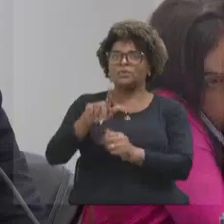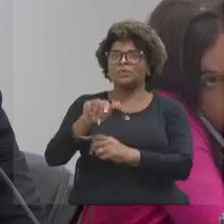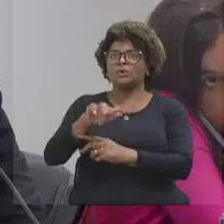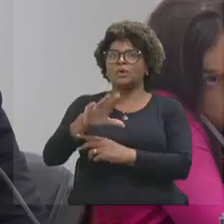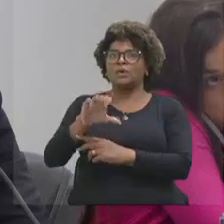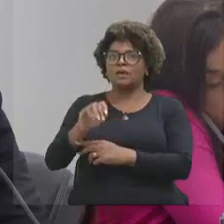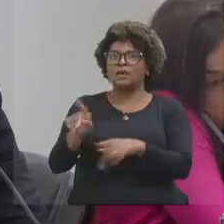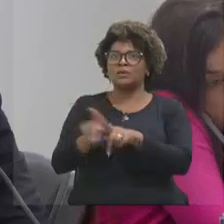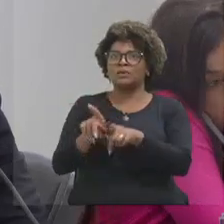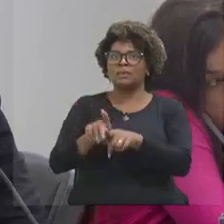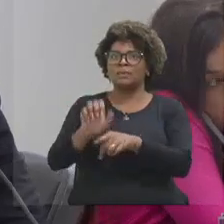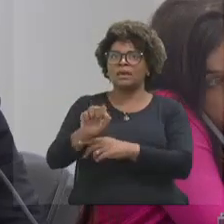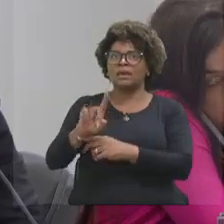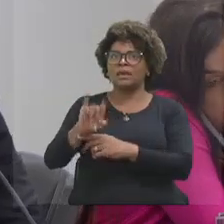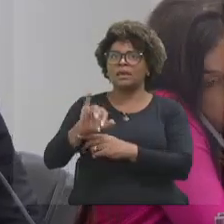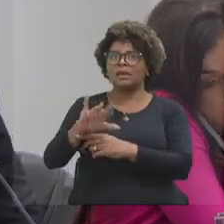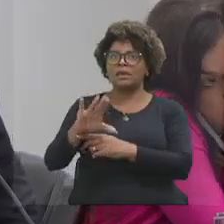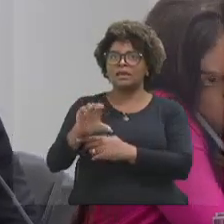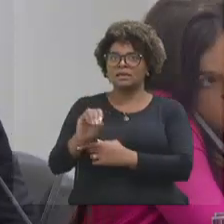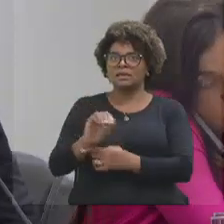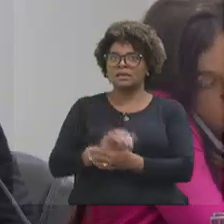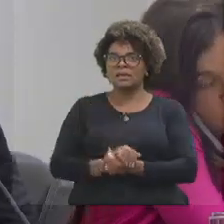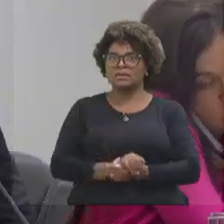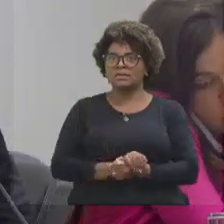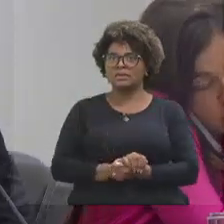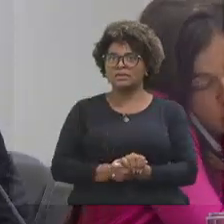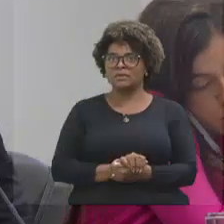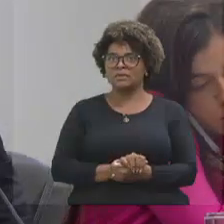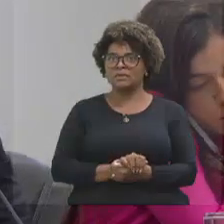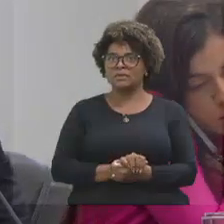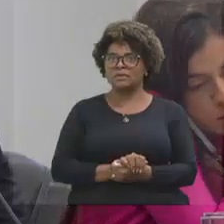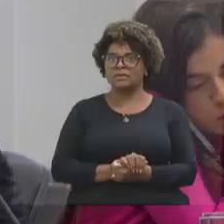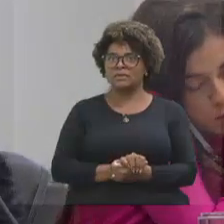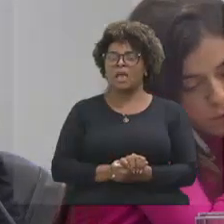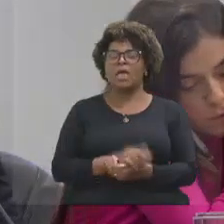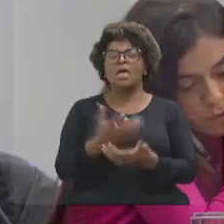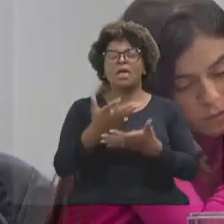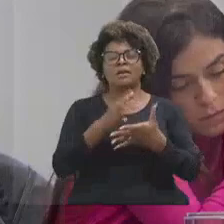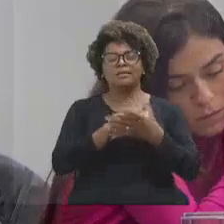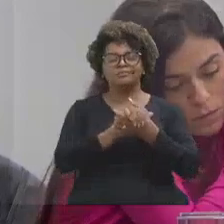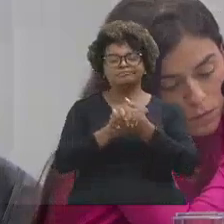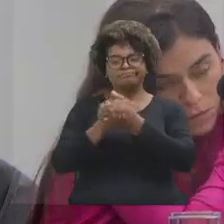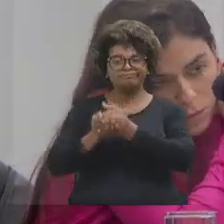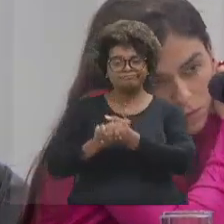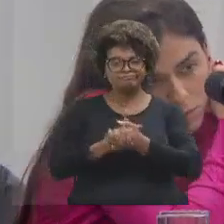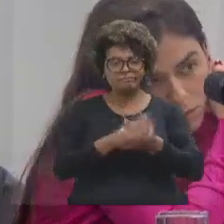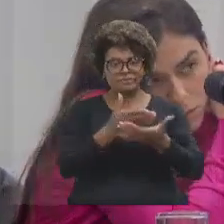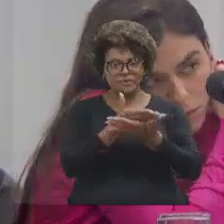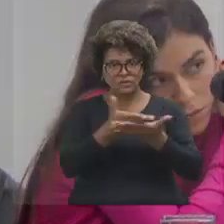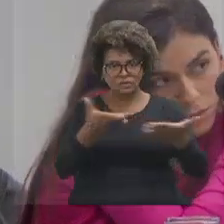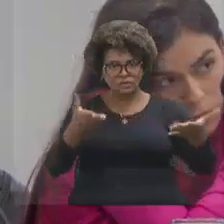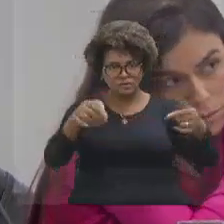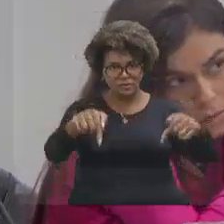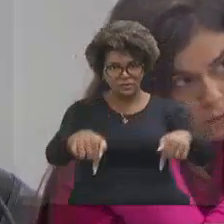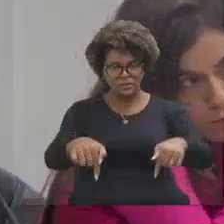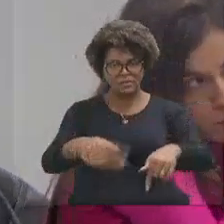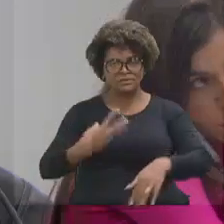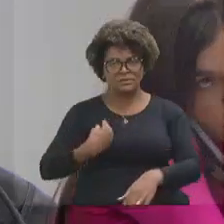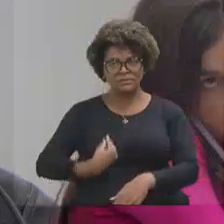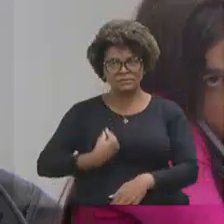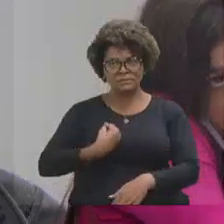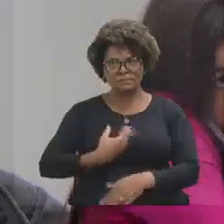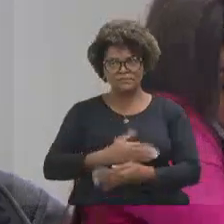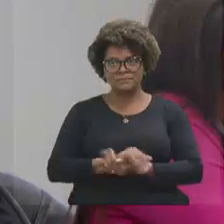cumprimentar na pessoa do Deputado Wilson cumprimentar todos os parlamentares parlamentares presentes